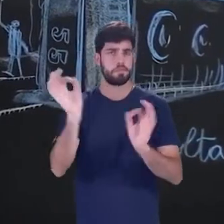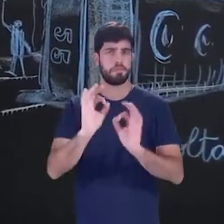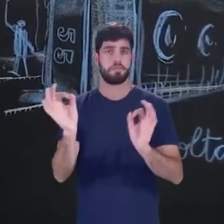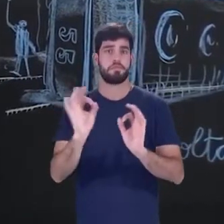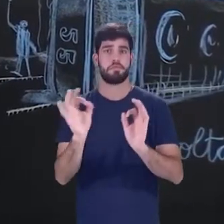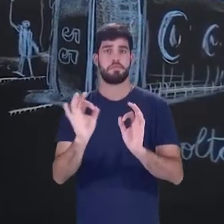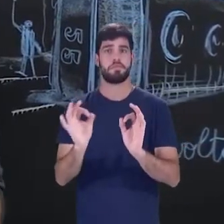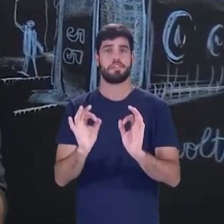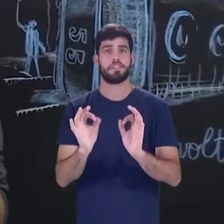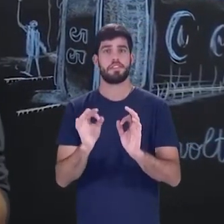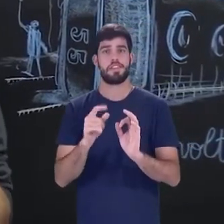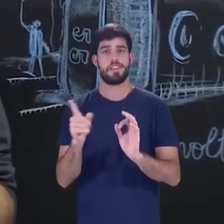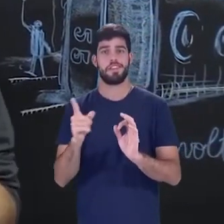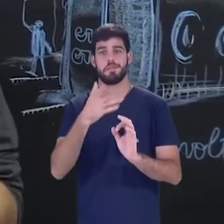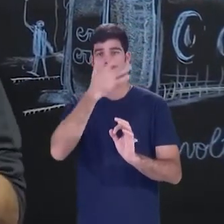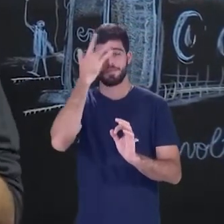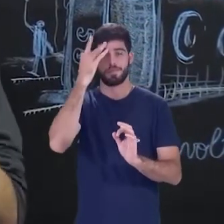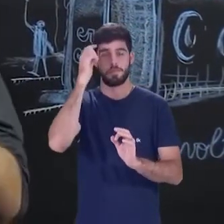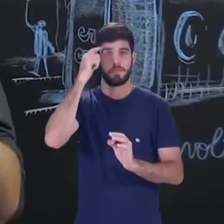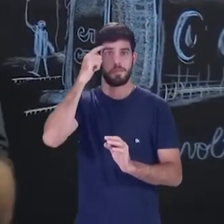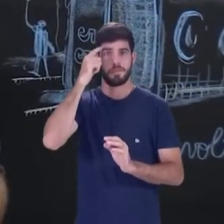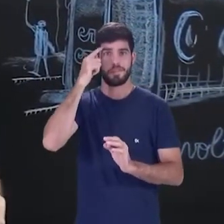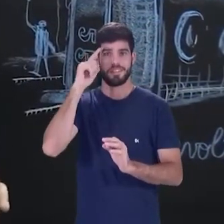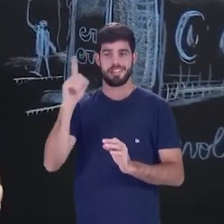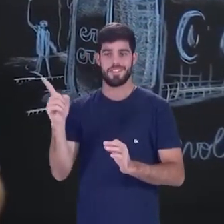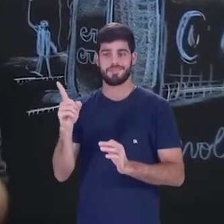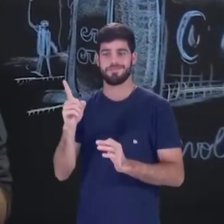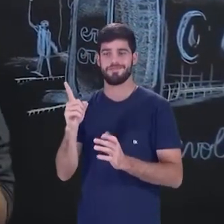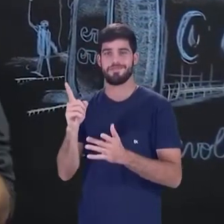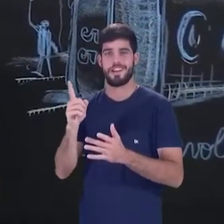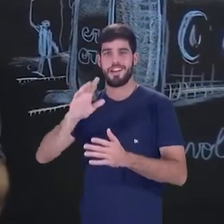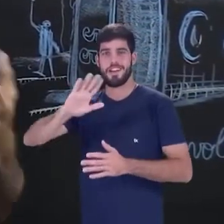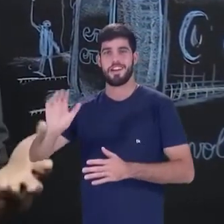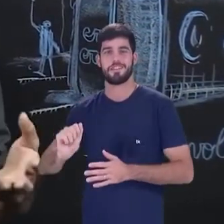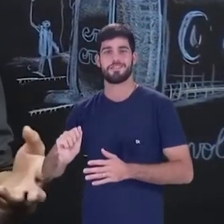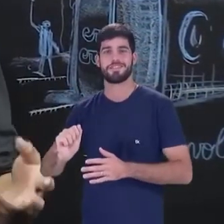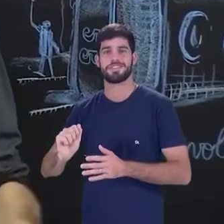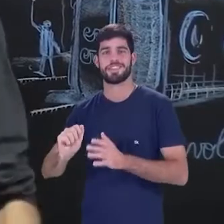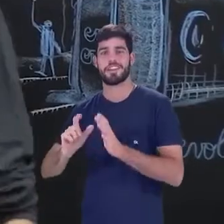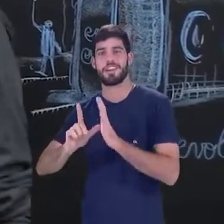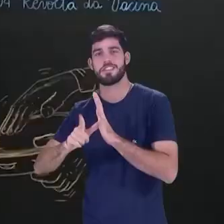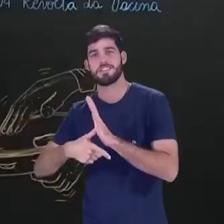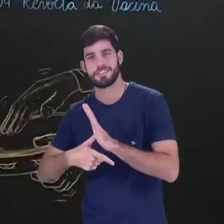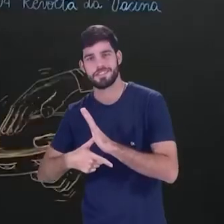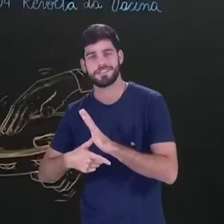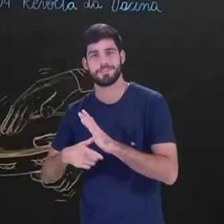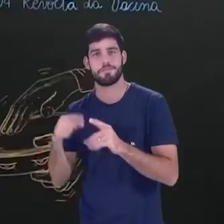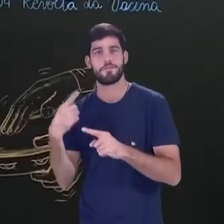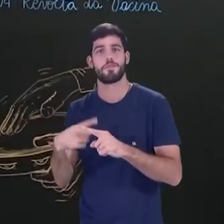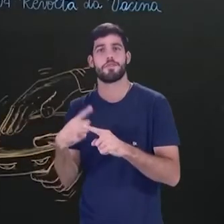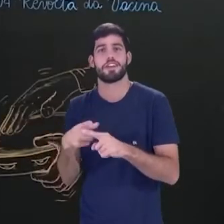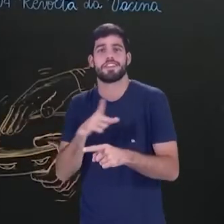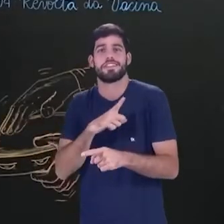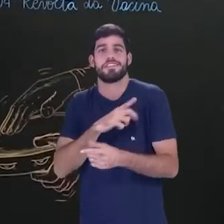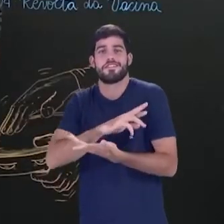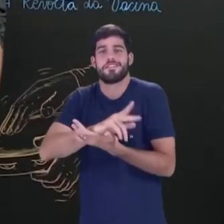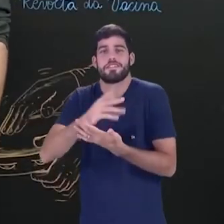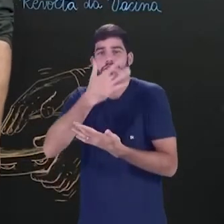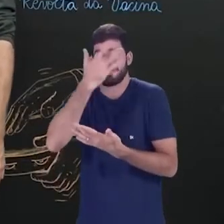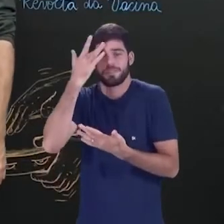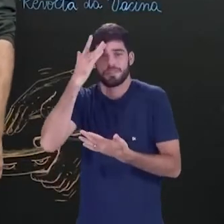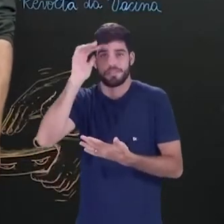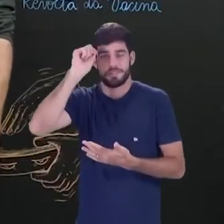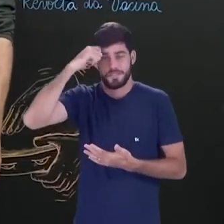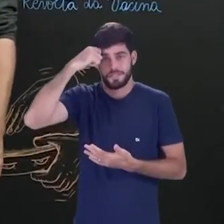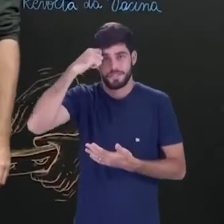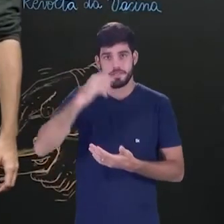eram naturalmente atrasadas e não queriam isso para o Brasil. Veja que absurdo, né? Como eu disse para vocês, isso sem dúvida era